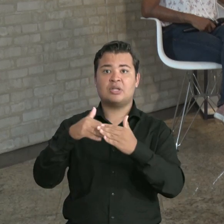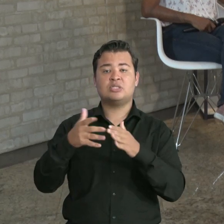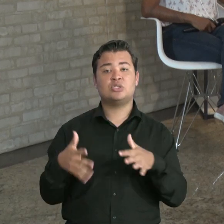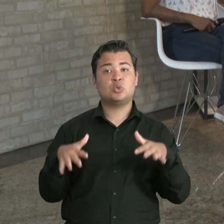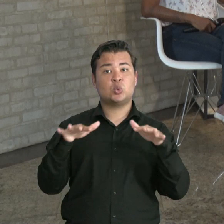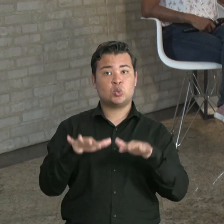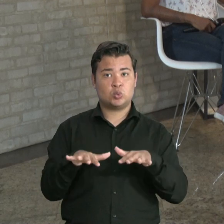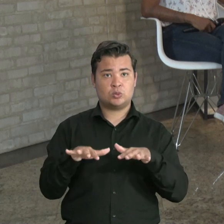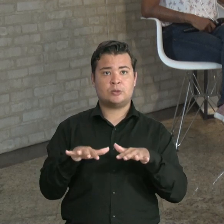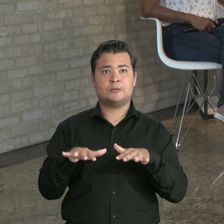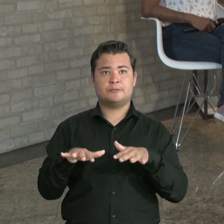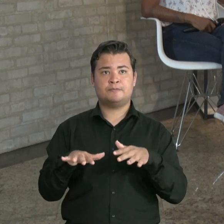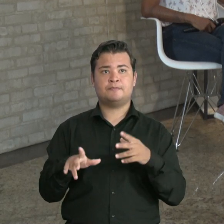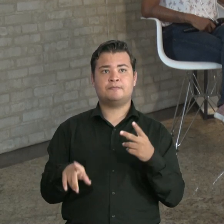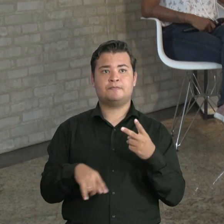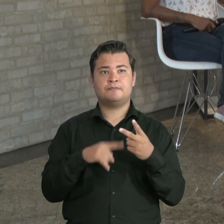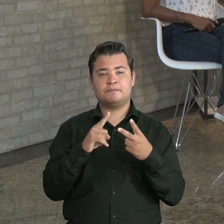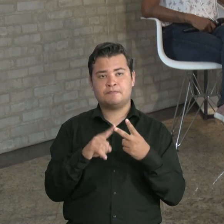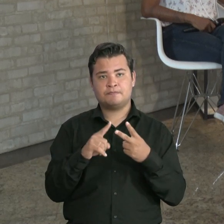avanço